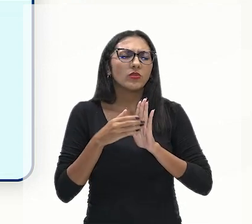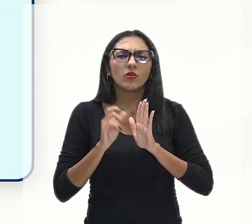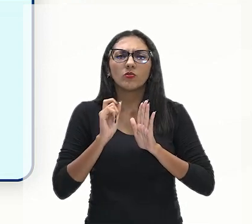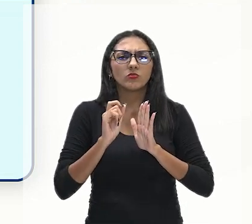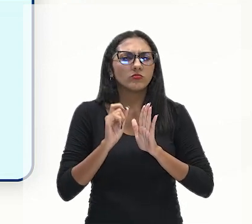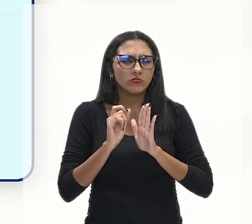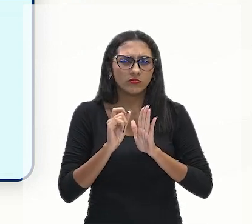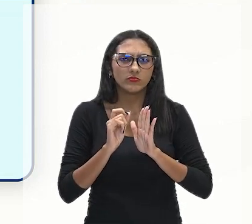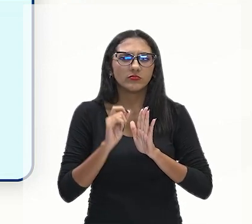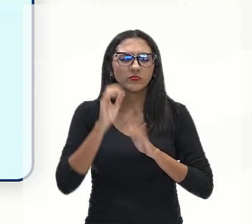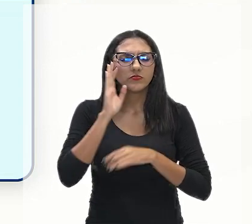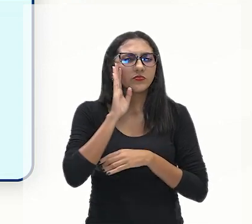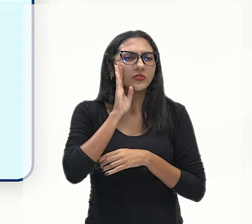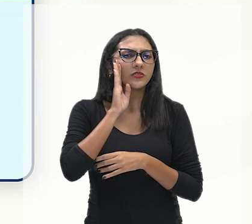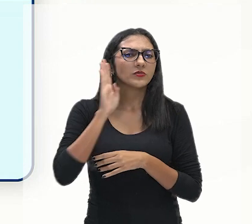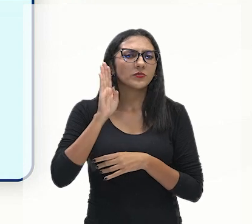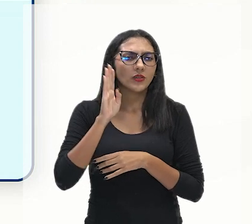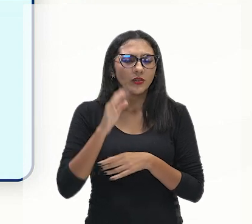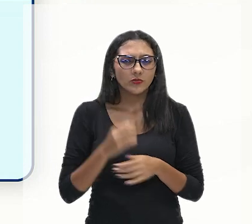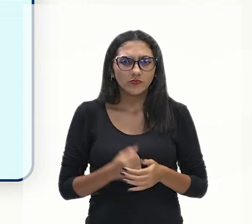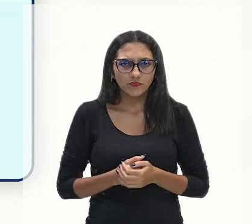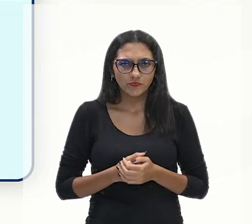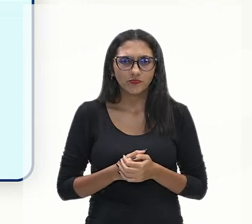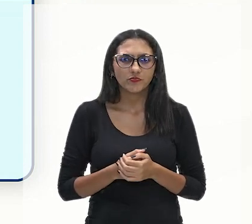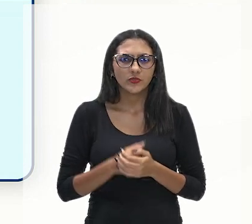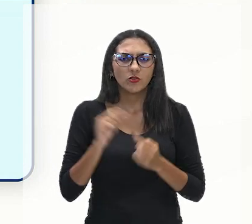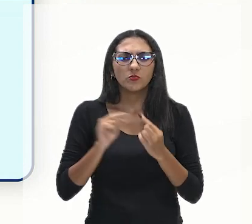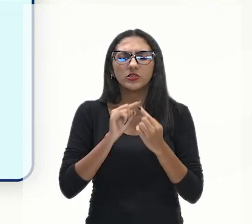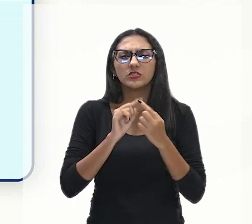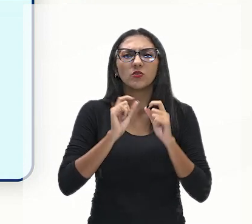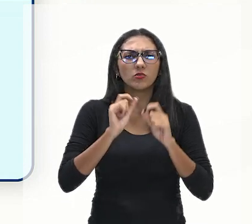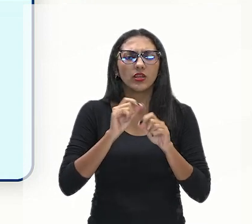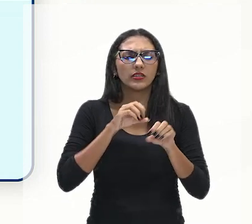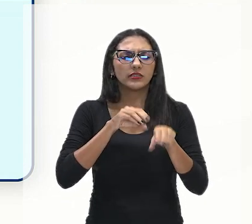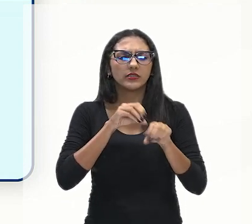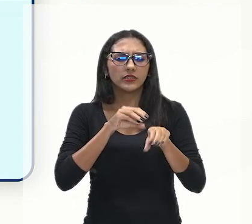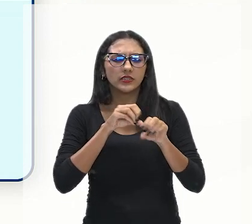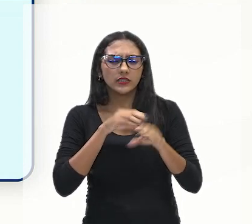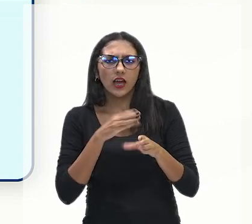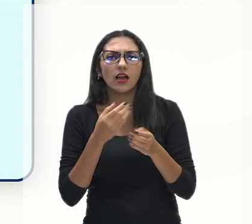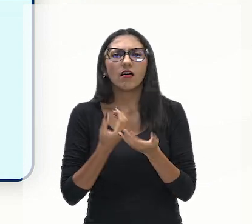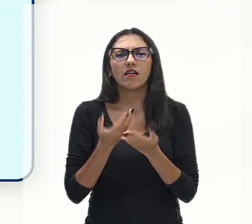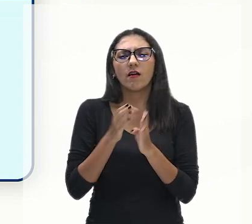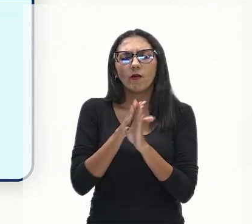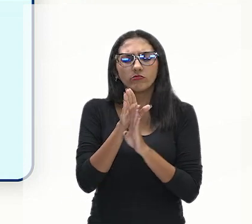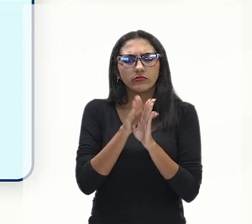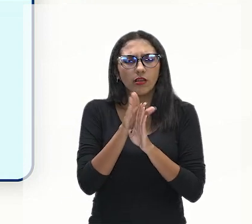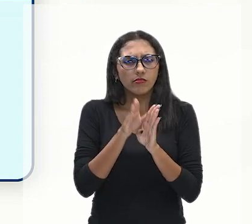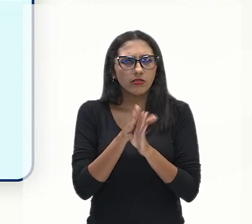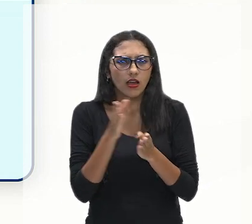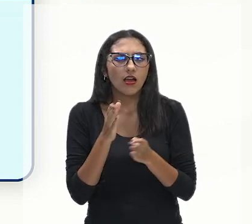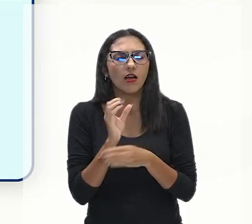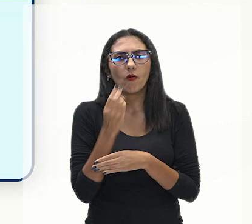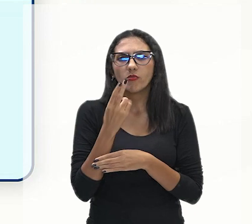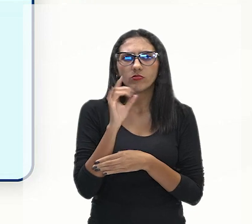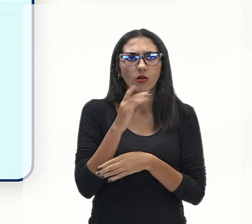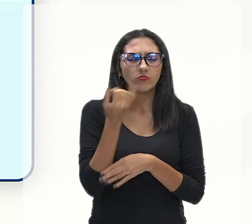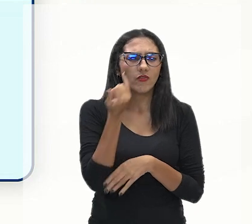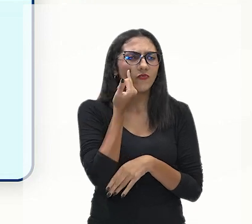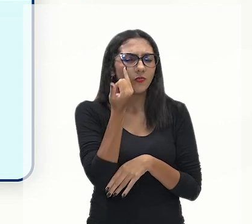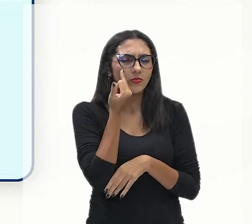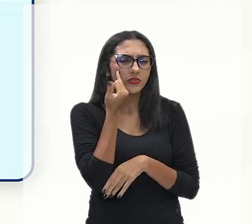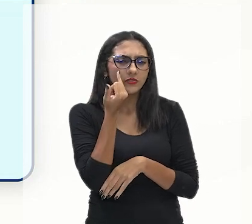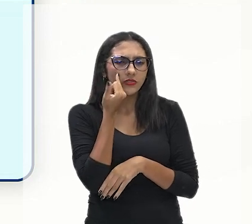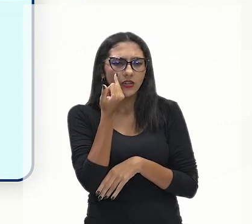Ele está aí com a intenção de ensinar, de instruir alguma coisa, de trazer informação,